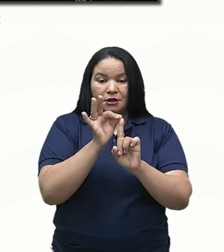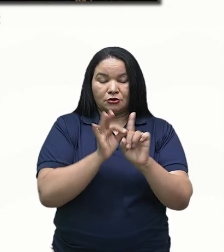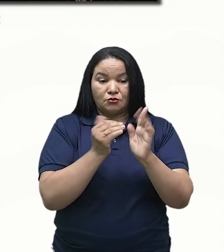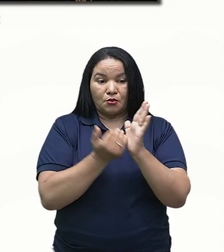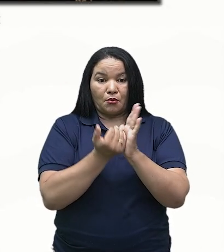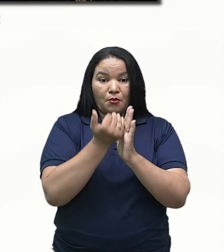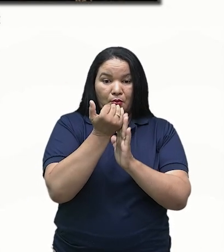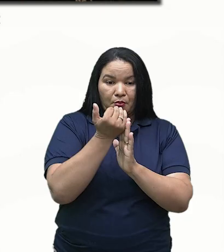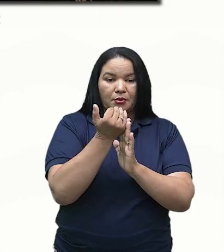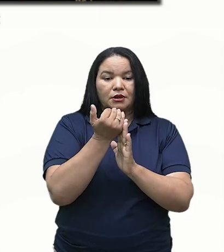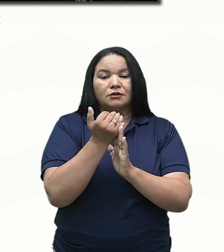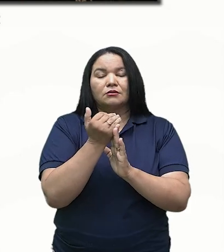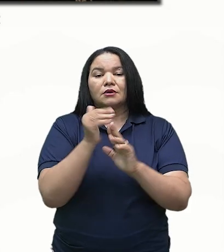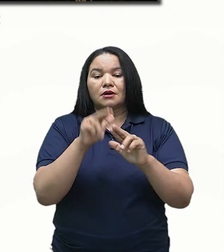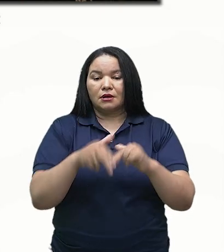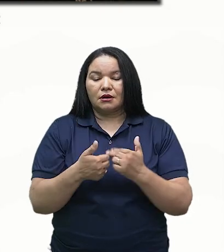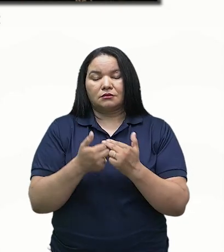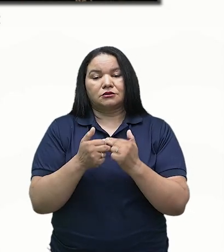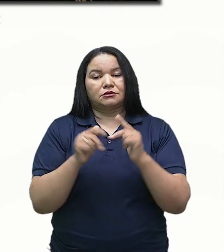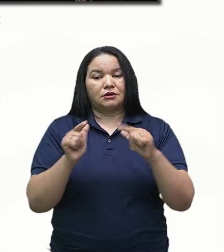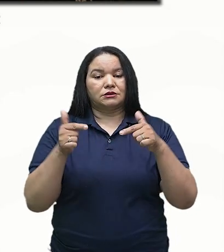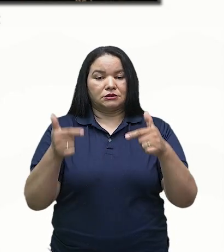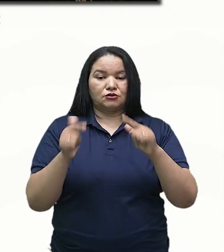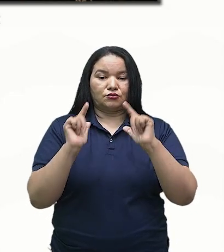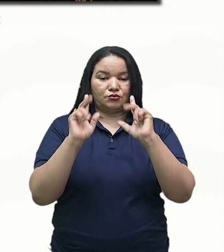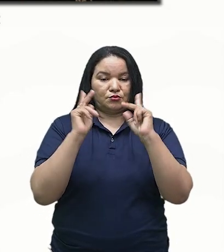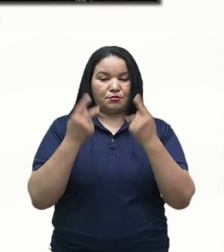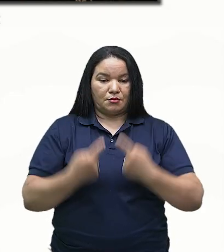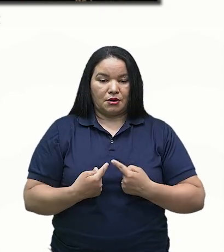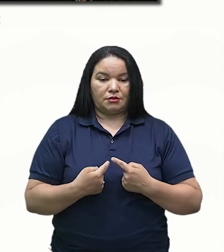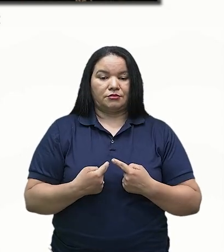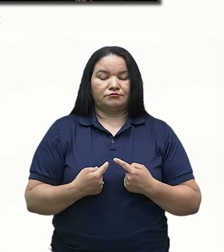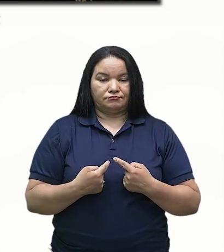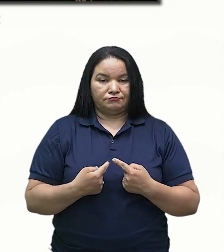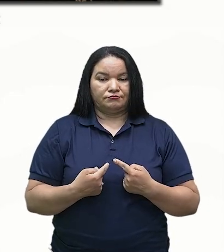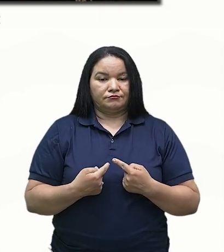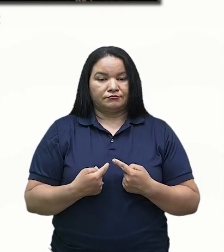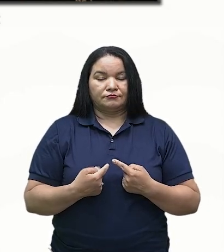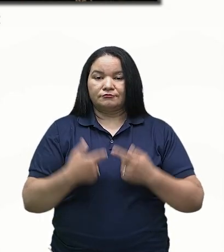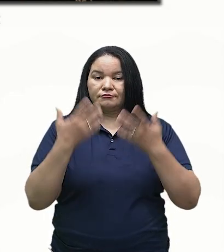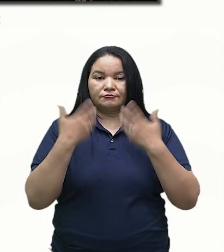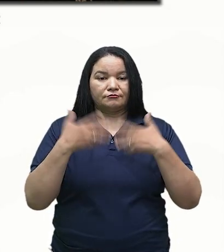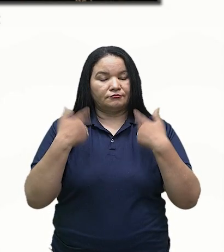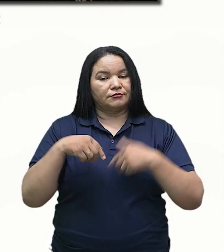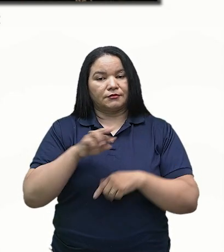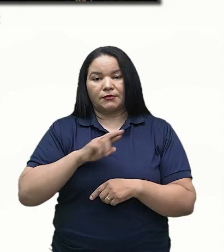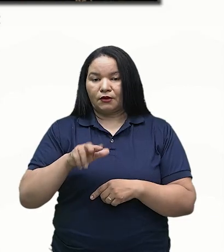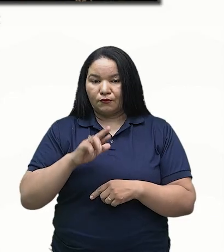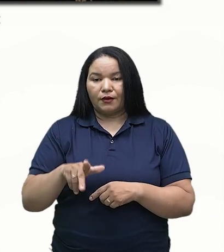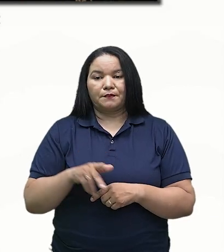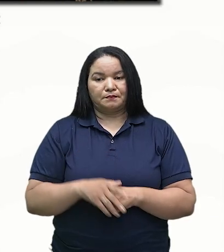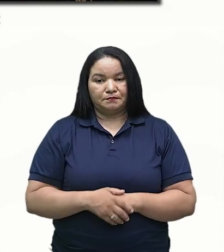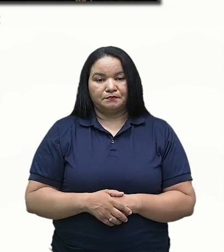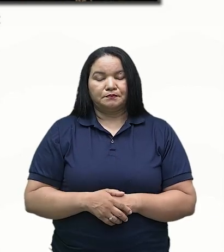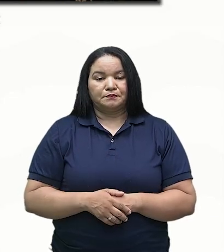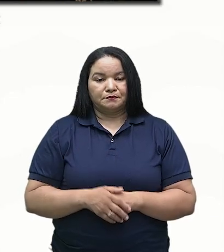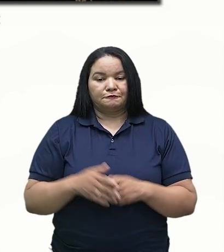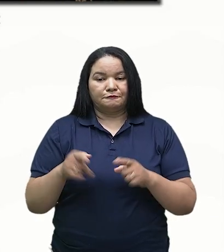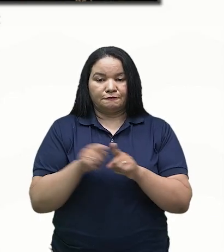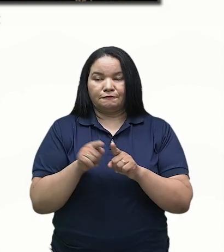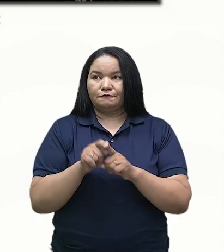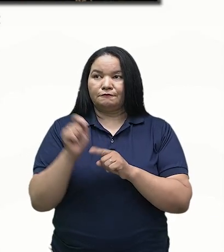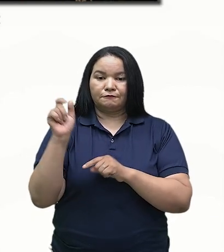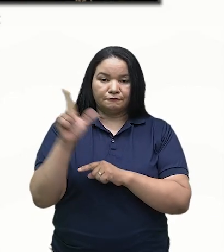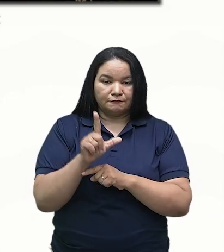Terra ele está sendo causado pela ação do homem e não de maneira natural por conta de variação na incidência do Sol